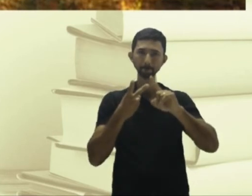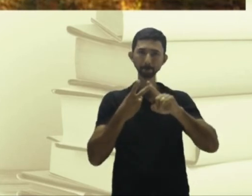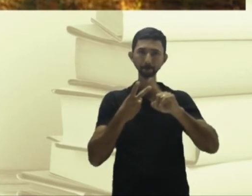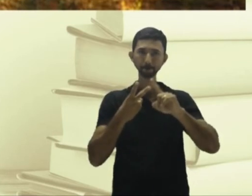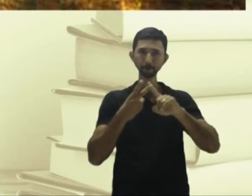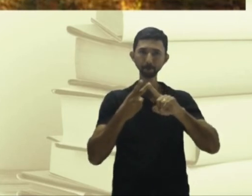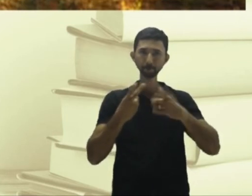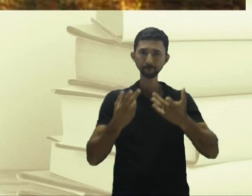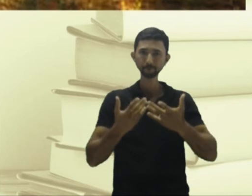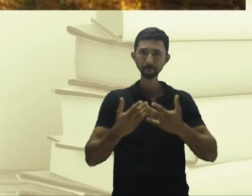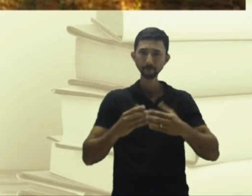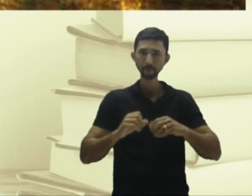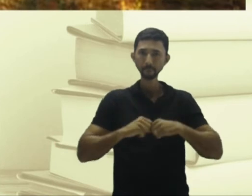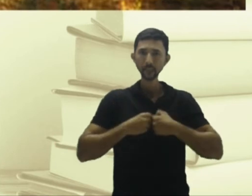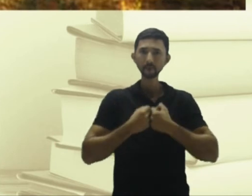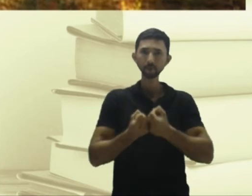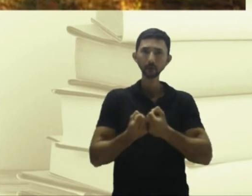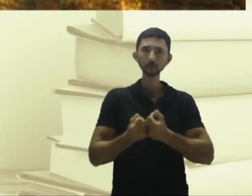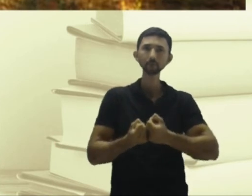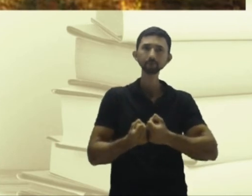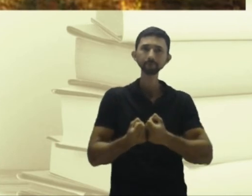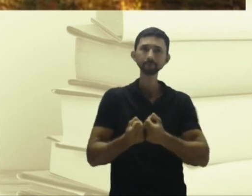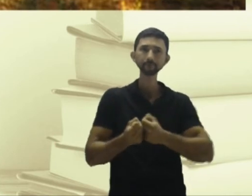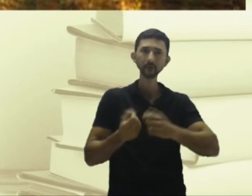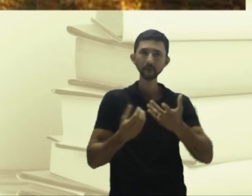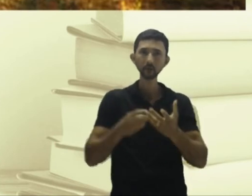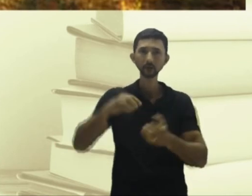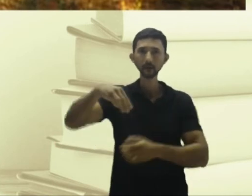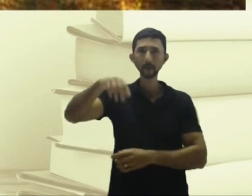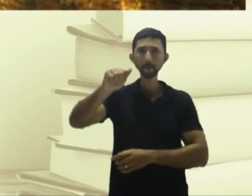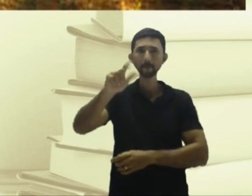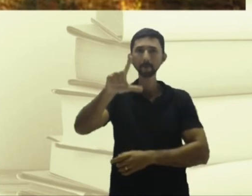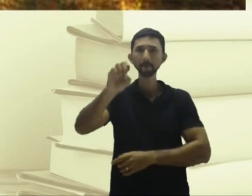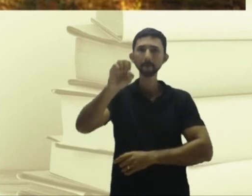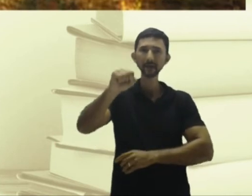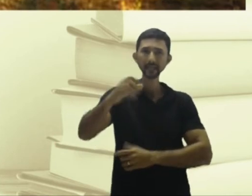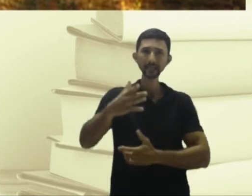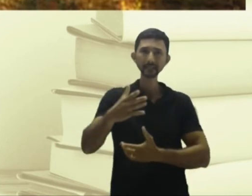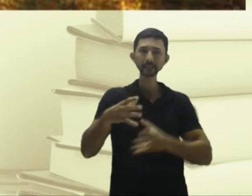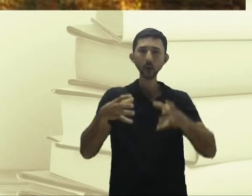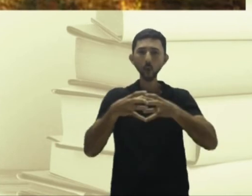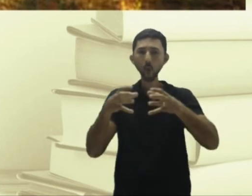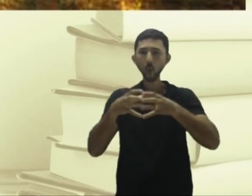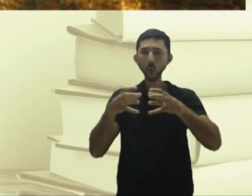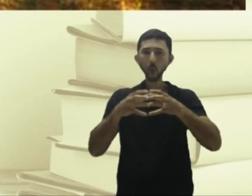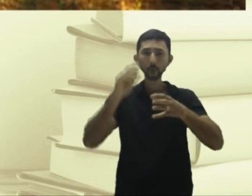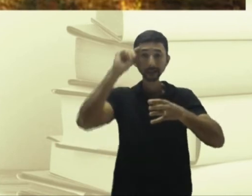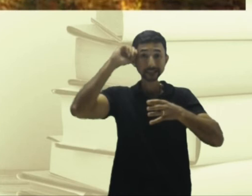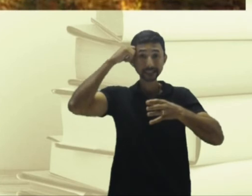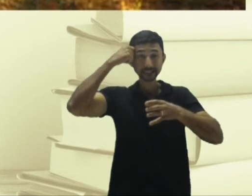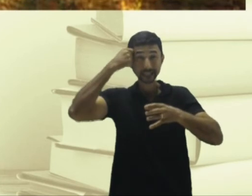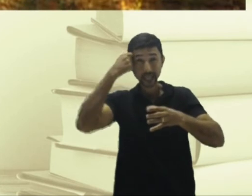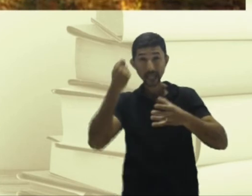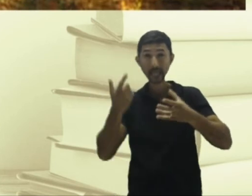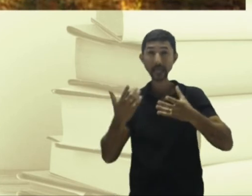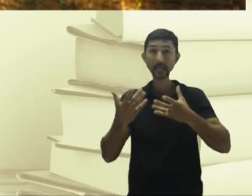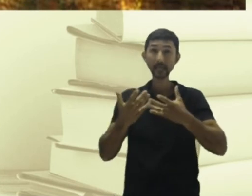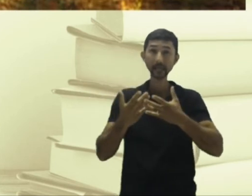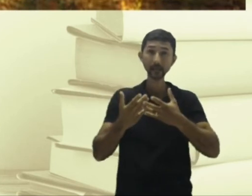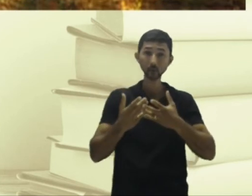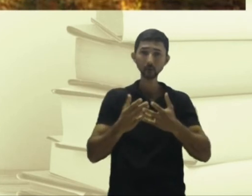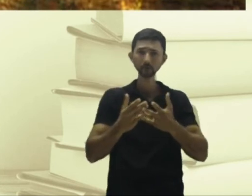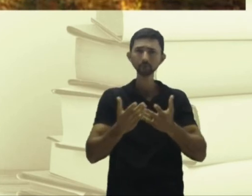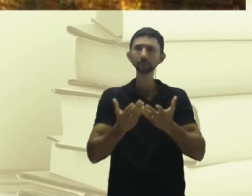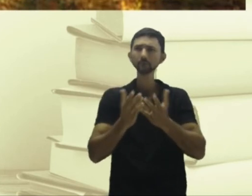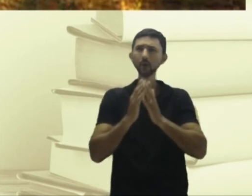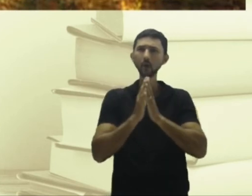resistência negra a revolta dos malês. Os malês eram um grupo de negros que professavam a